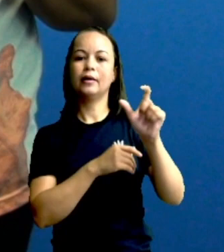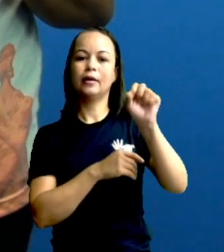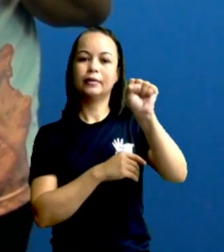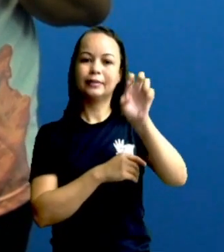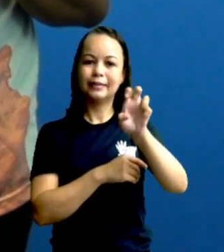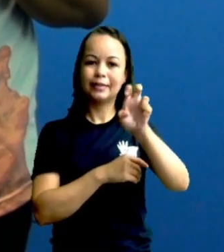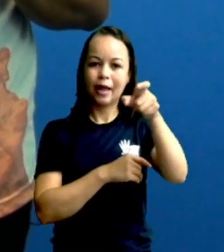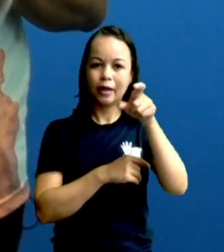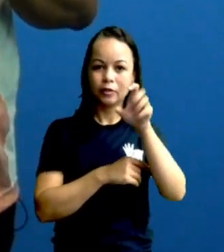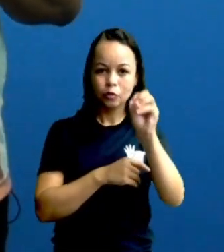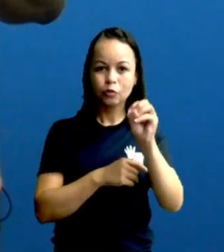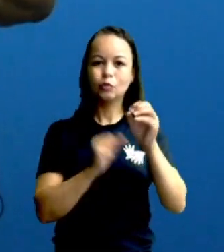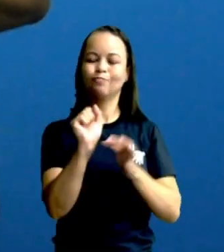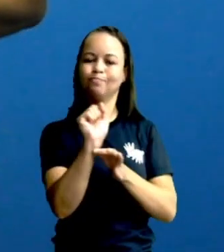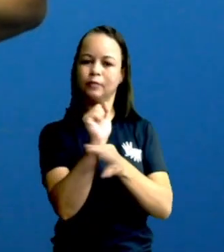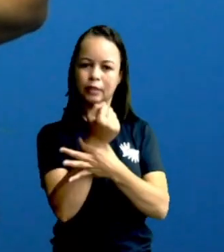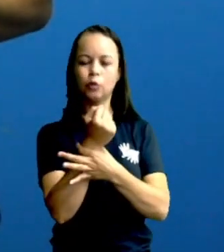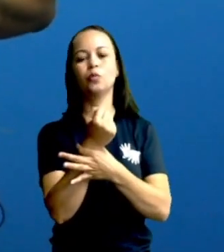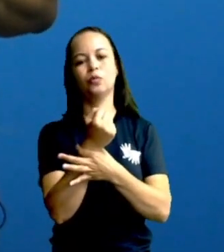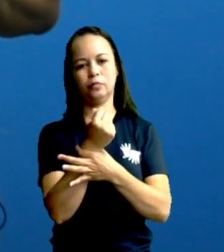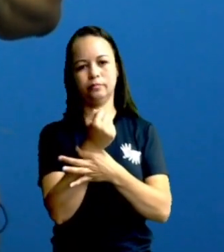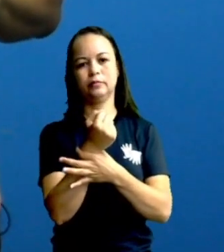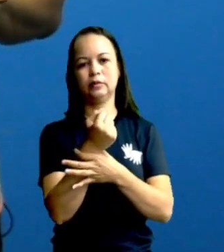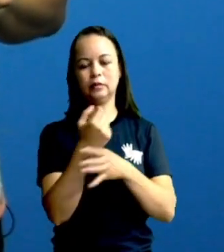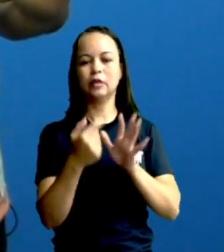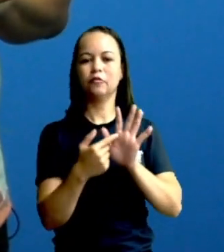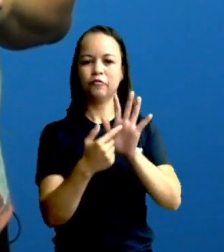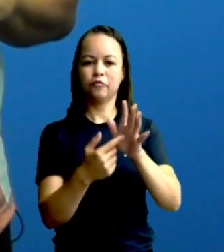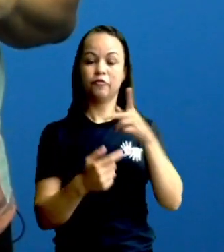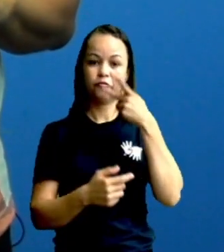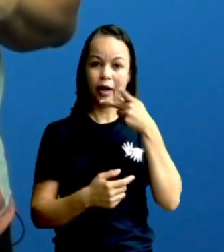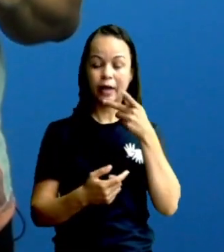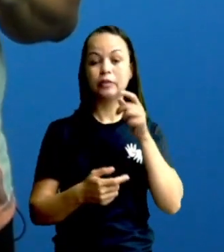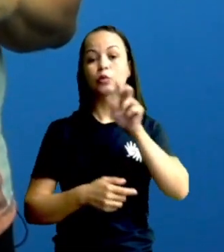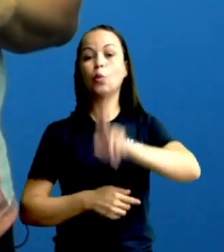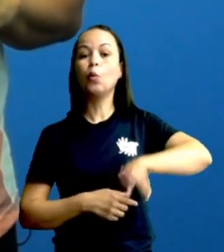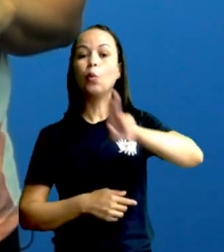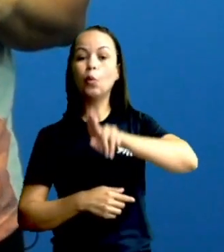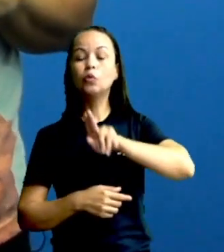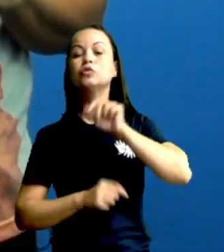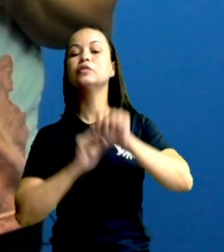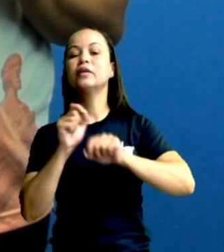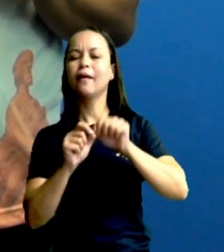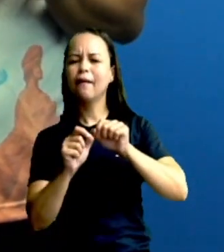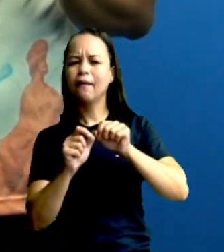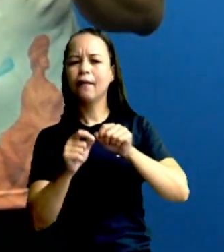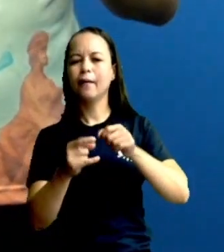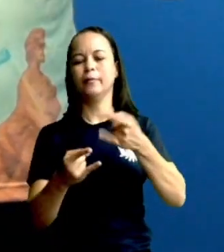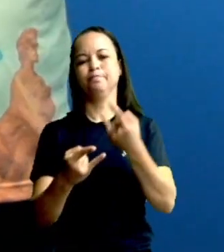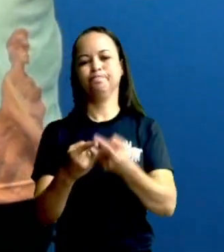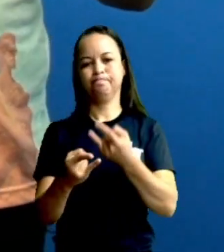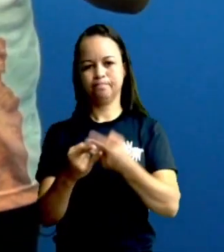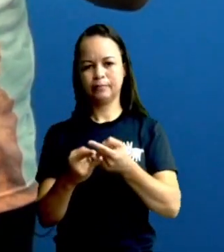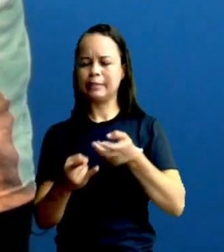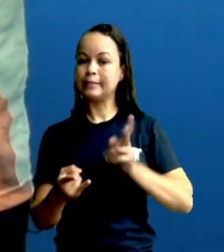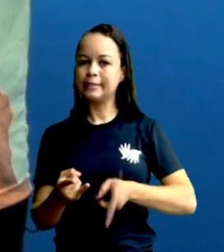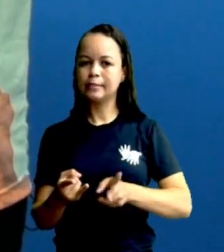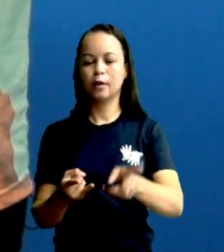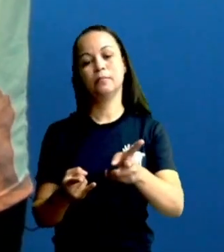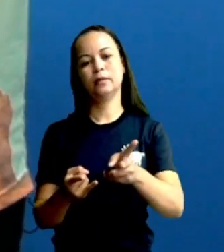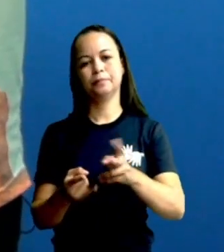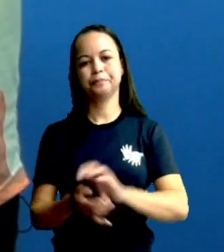de ordem para o que a gente está falando aqui. Mais uma vez, falando do uso do preservativo. E lembre-se,